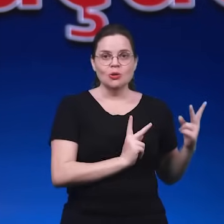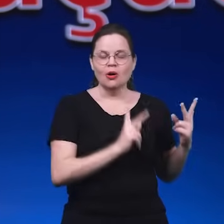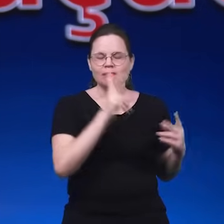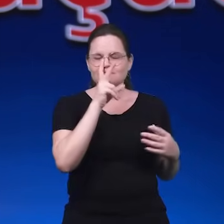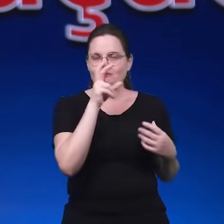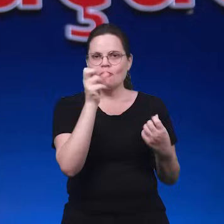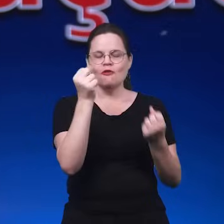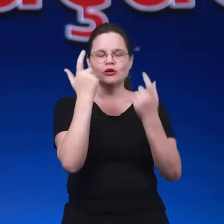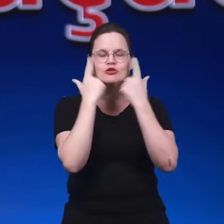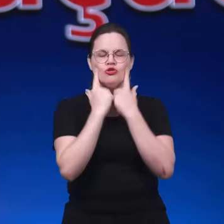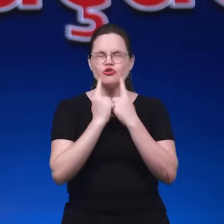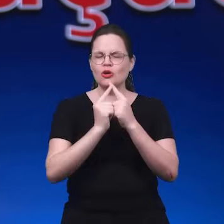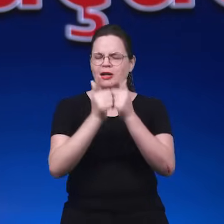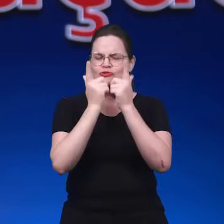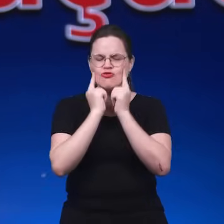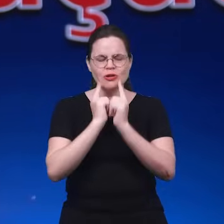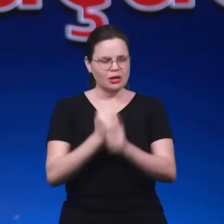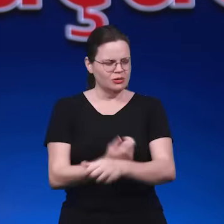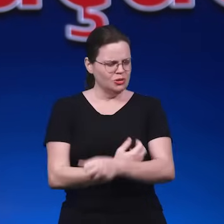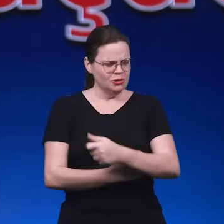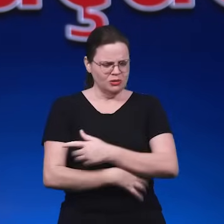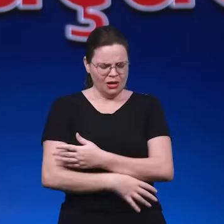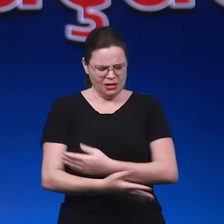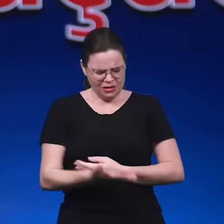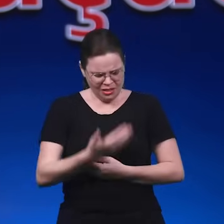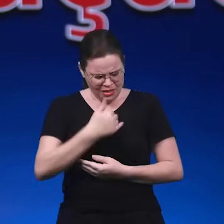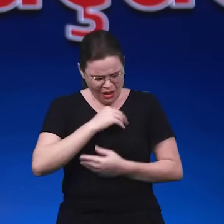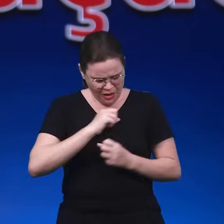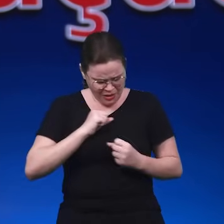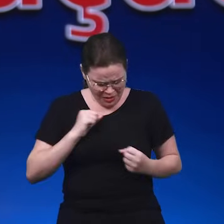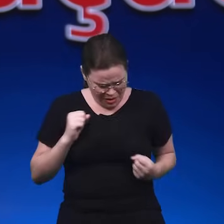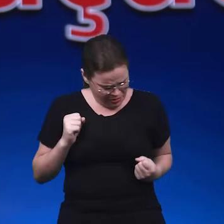quebrantar. Eu senti que algo dentro de mim.